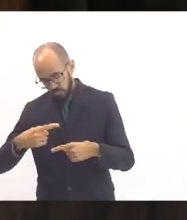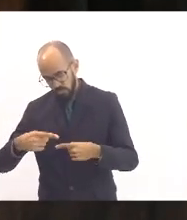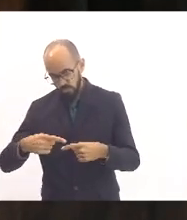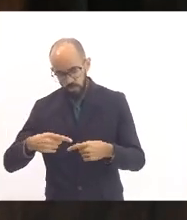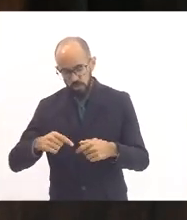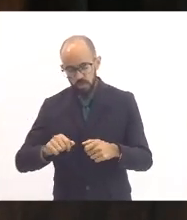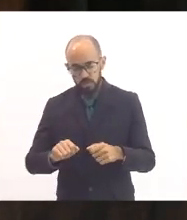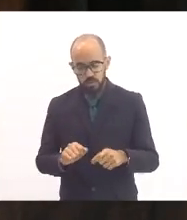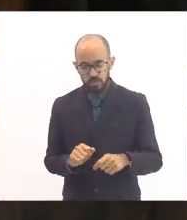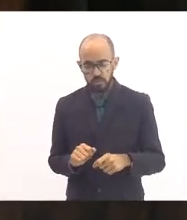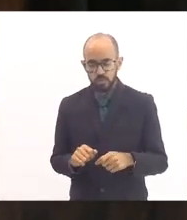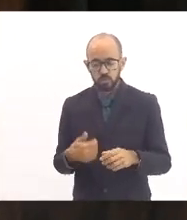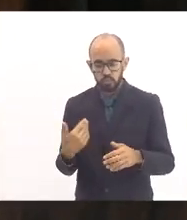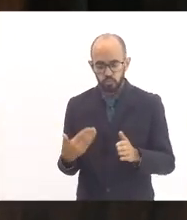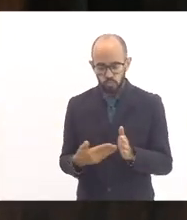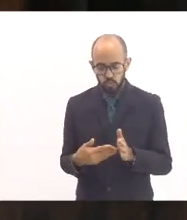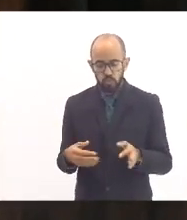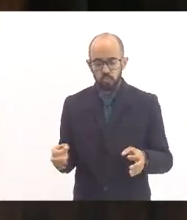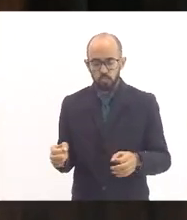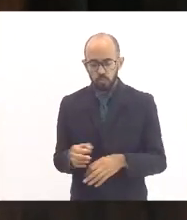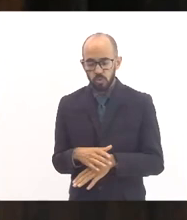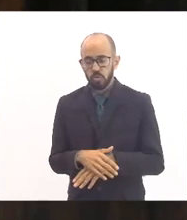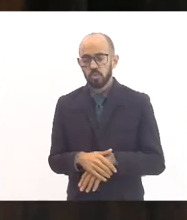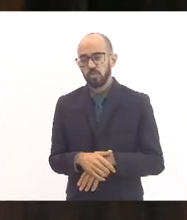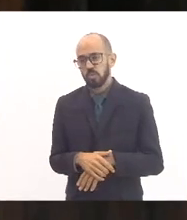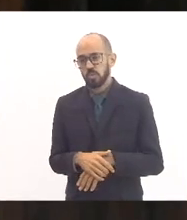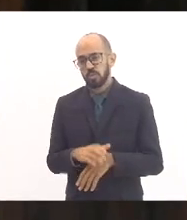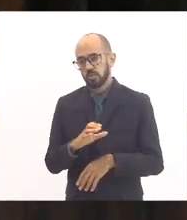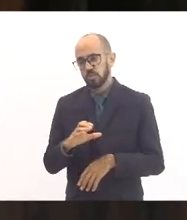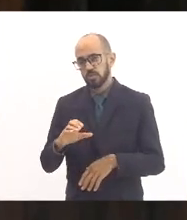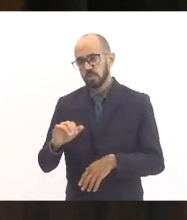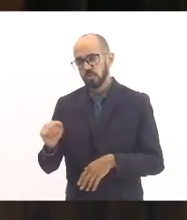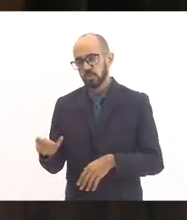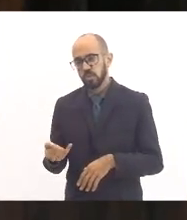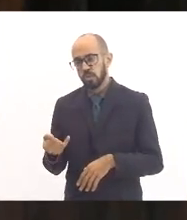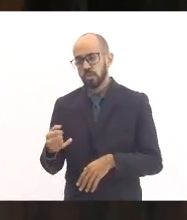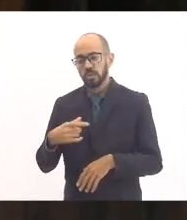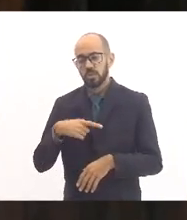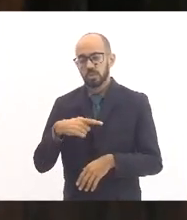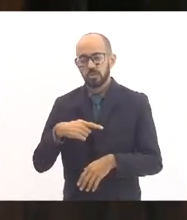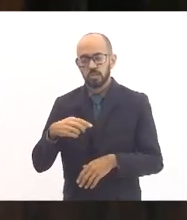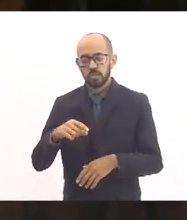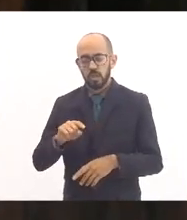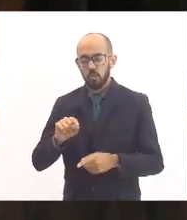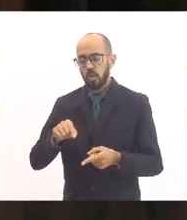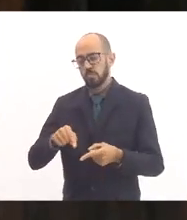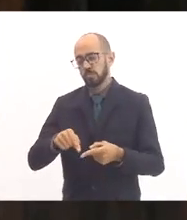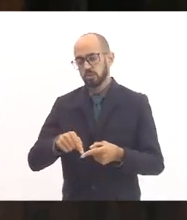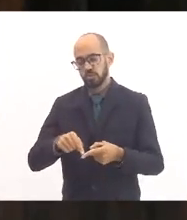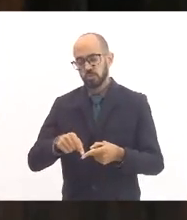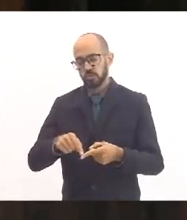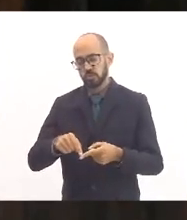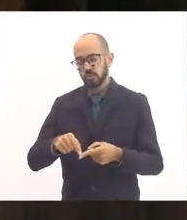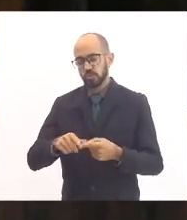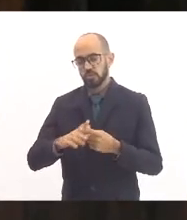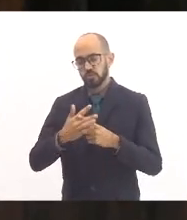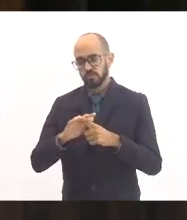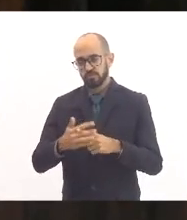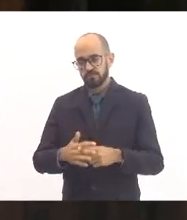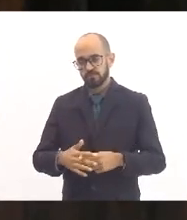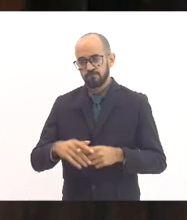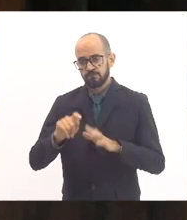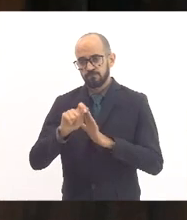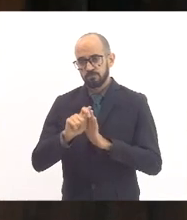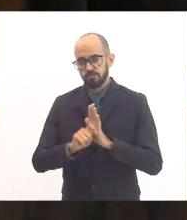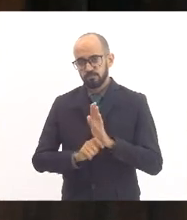depois de tudo isso feito a ccj tem a missão de compilar e discutir as emendas